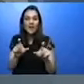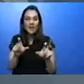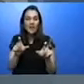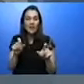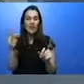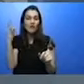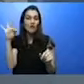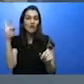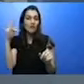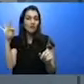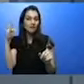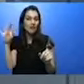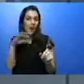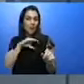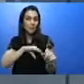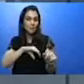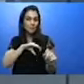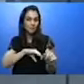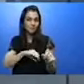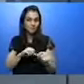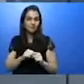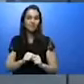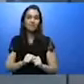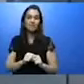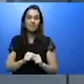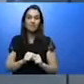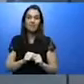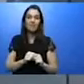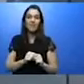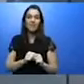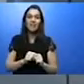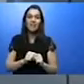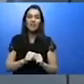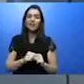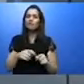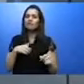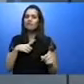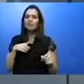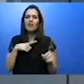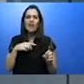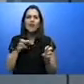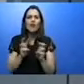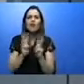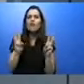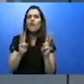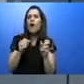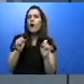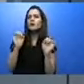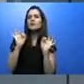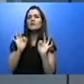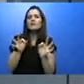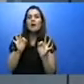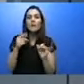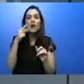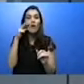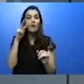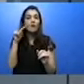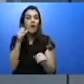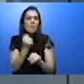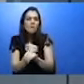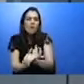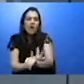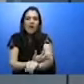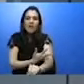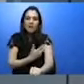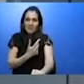Amsterdã, recorrendo ao software apropriado para reconhecimento de emoções,